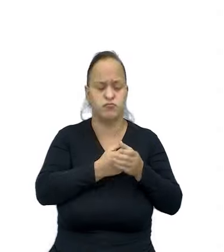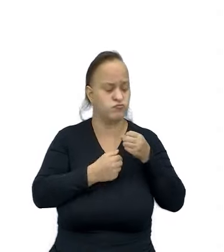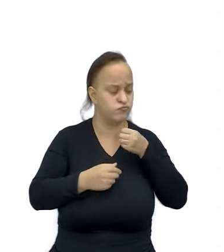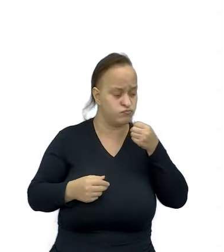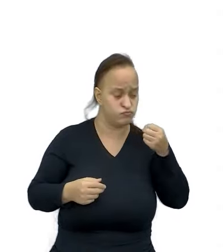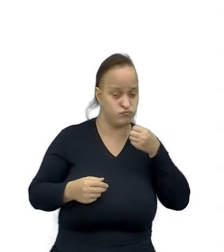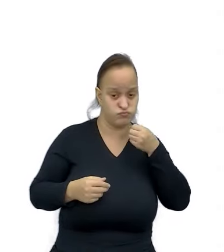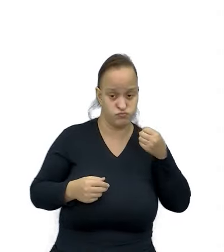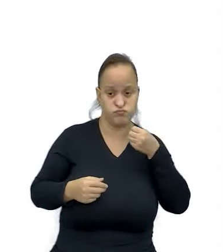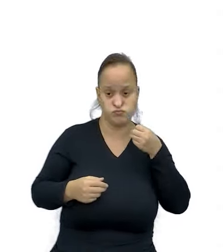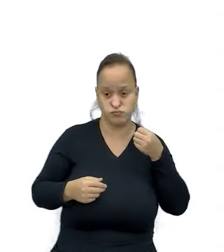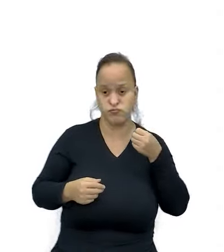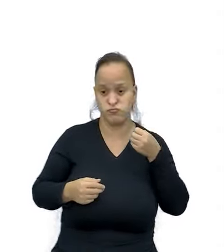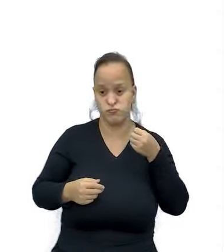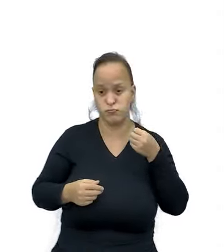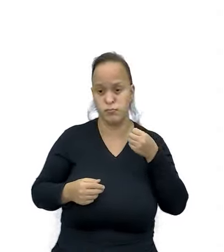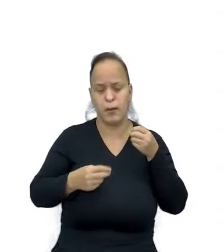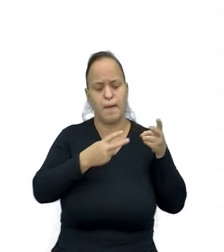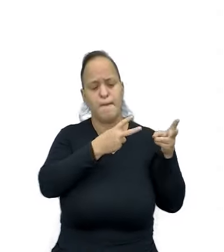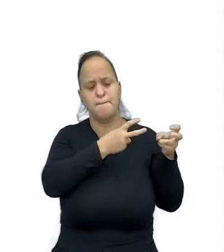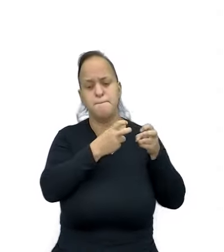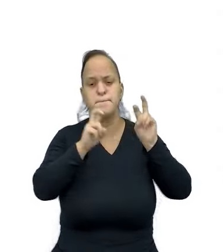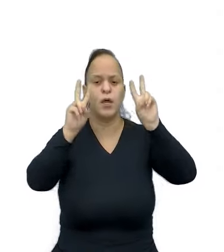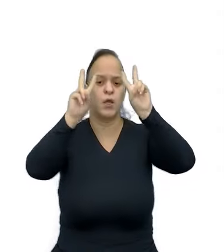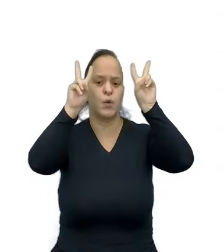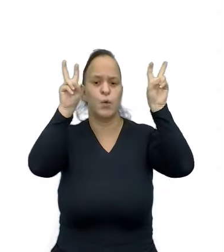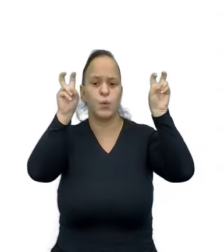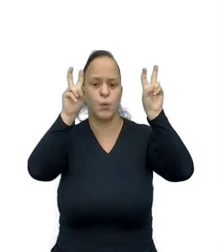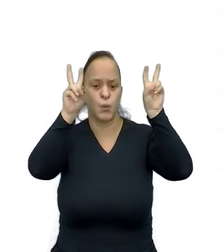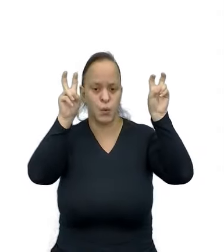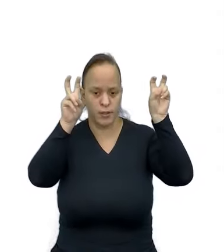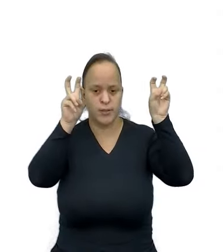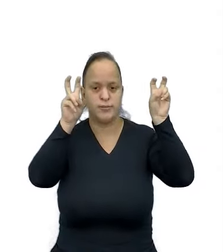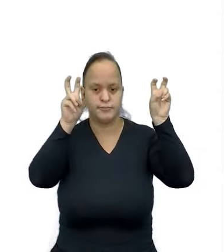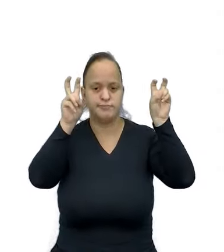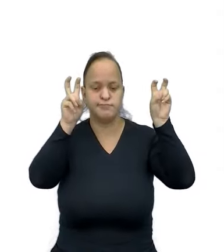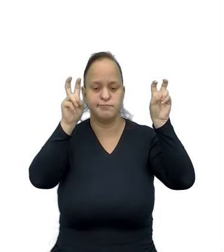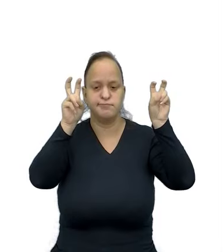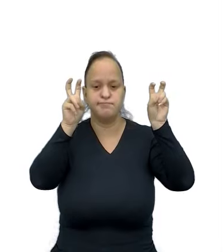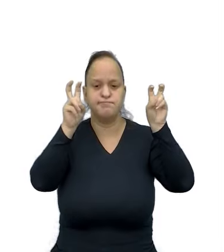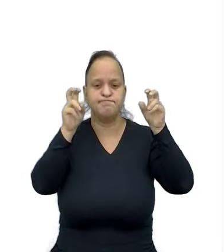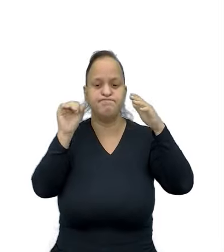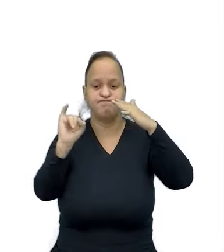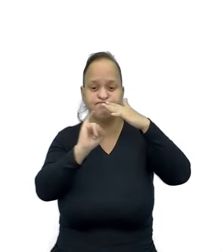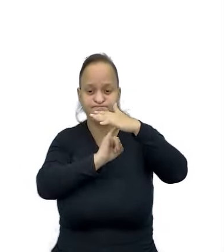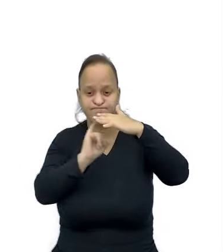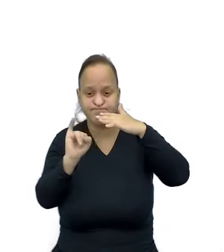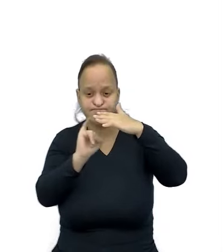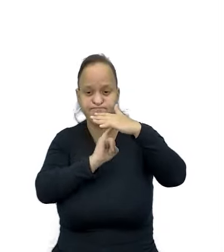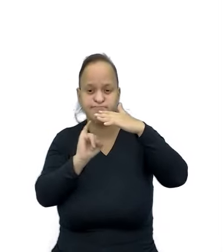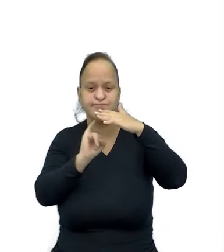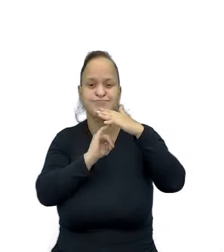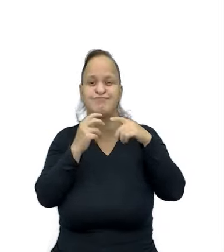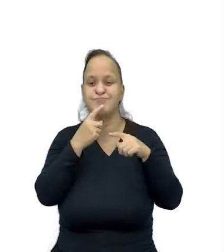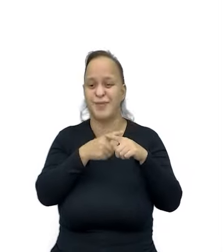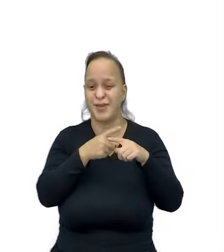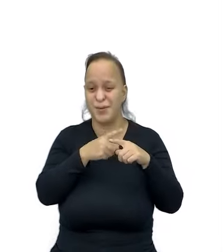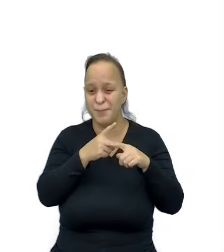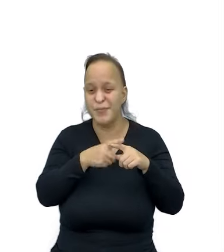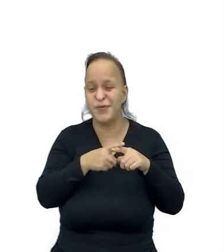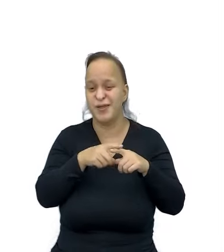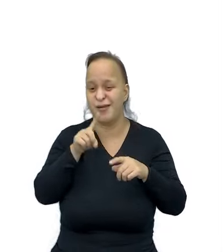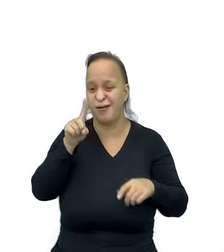a identificação do tema, né, que está sendo colocado aí, a informalidade do texto, no caso aqui, por se tratar